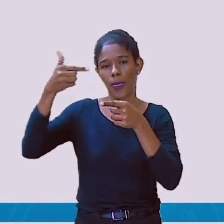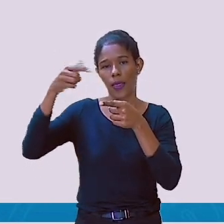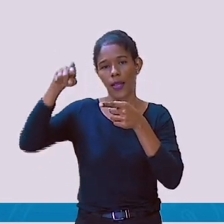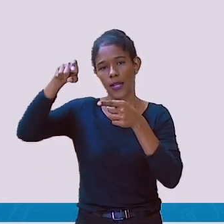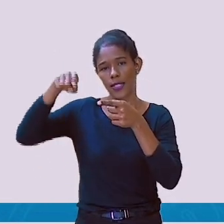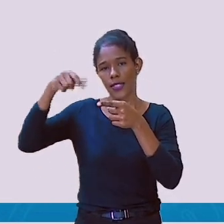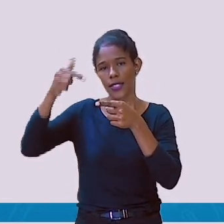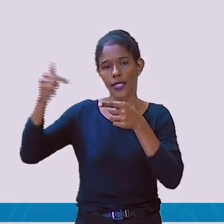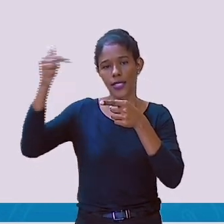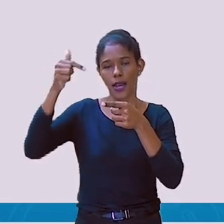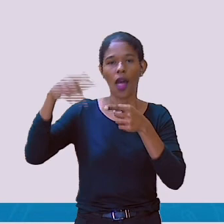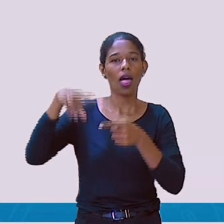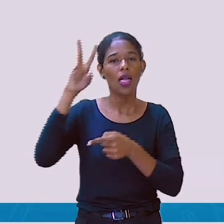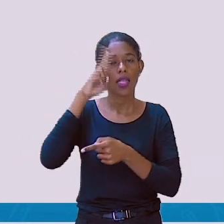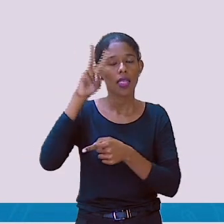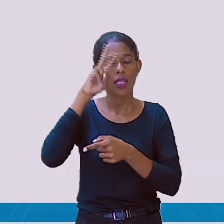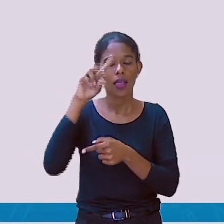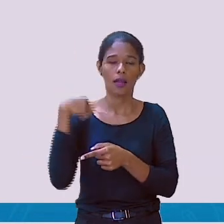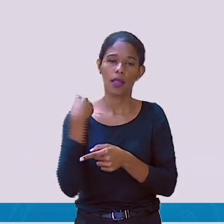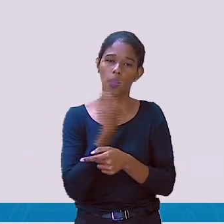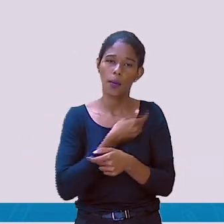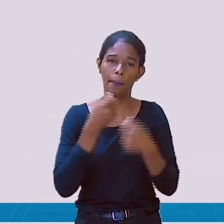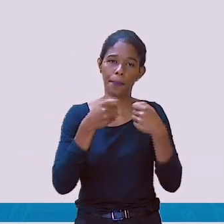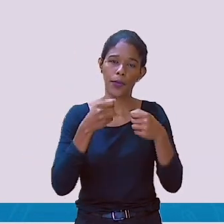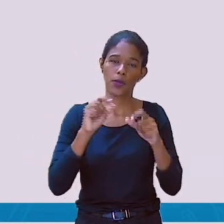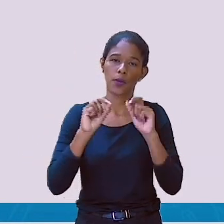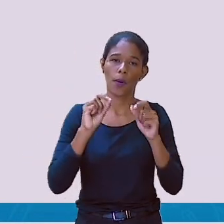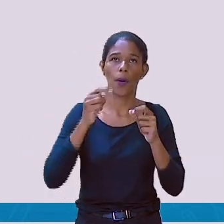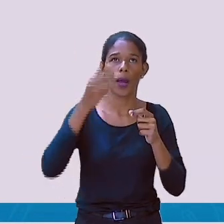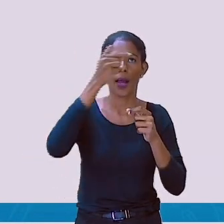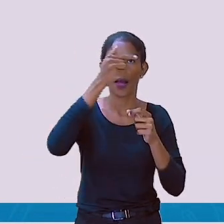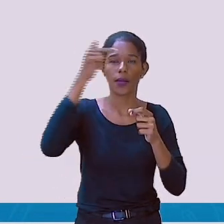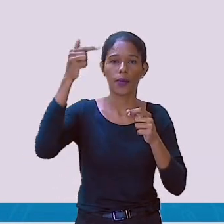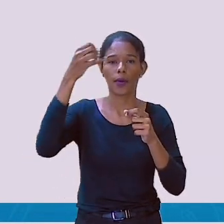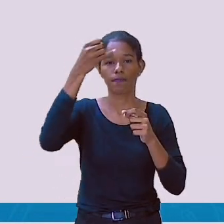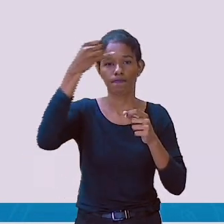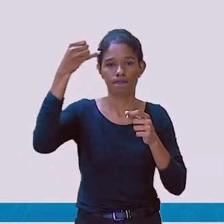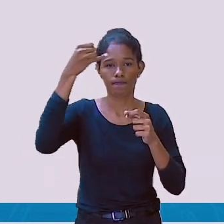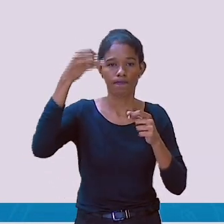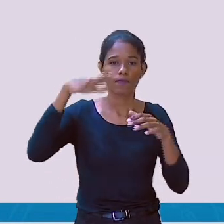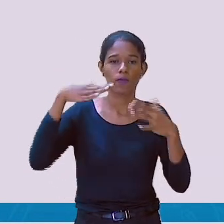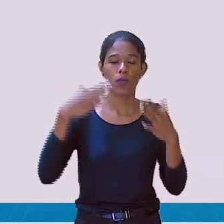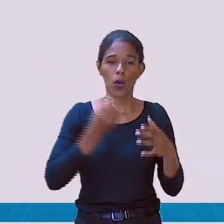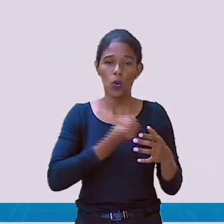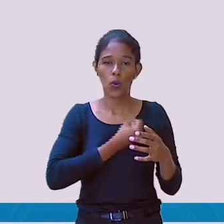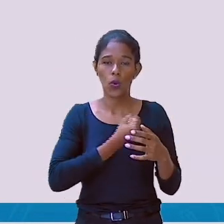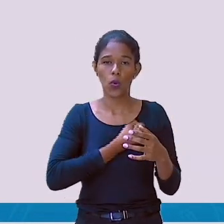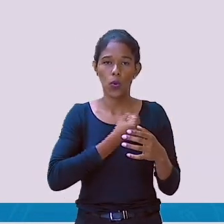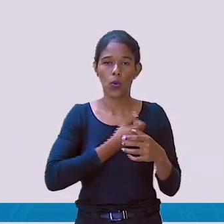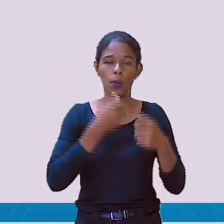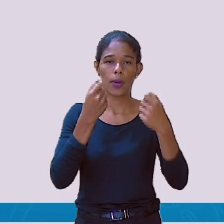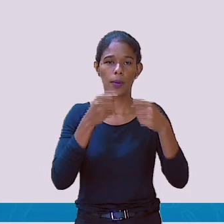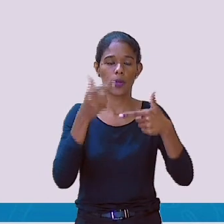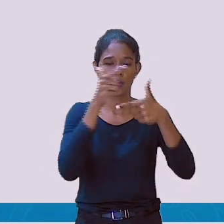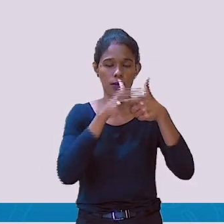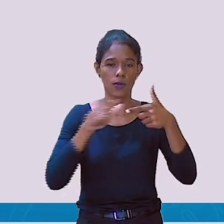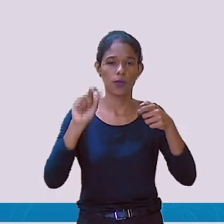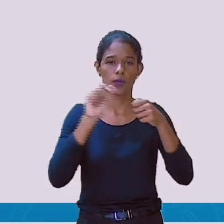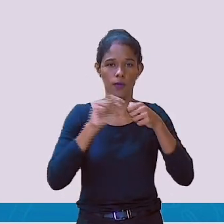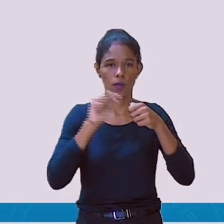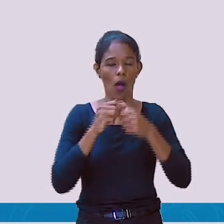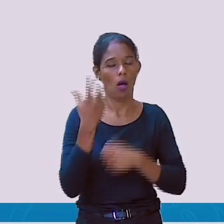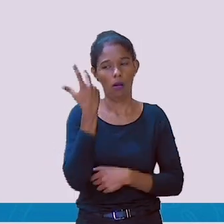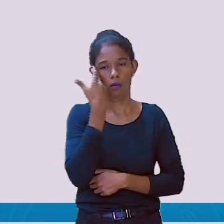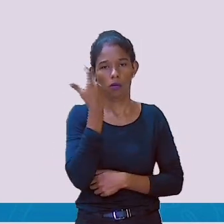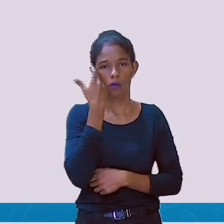eu vou subtrair os expoentes. E a parte numérica, eu vou efetuar a divisão normal.